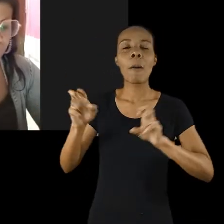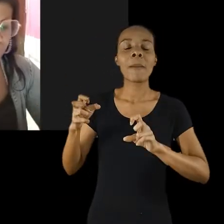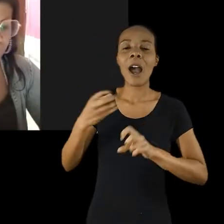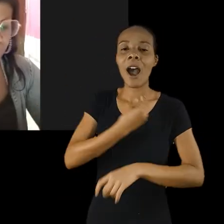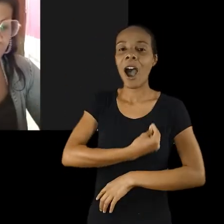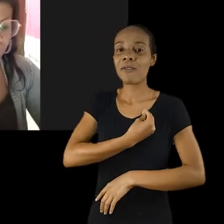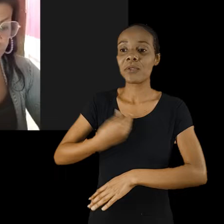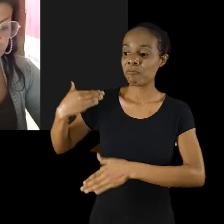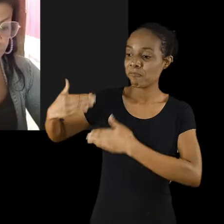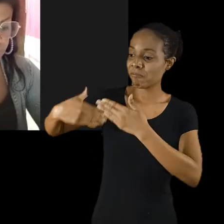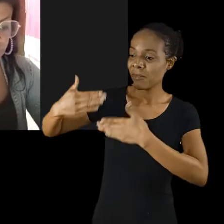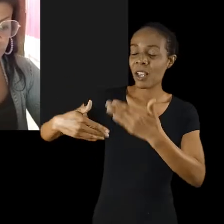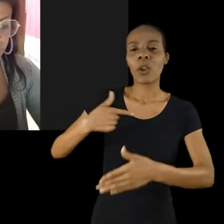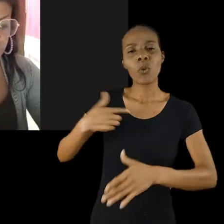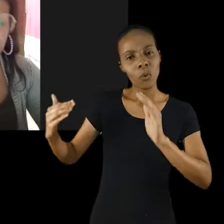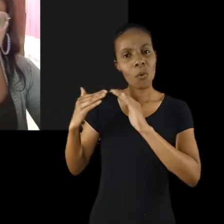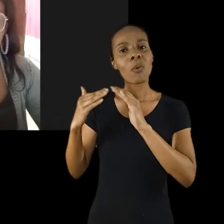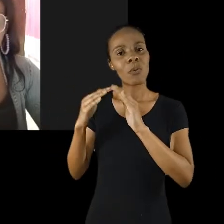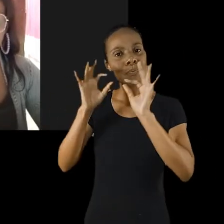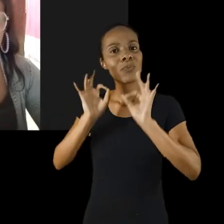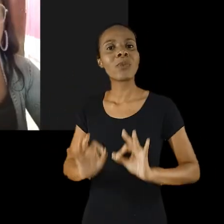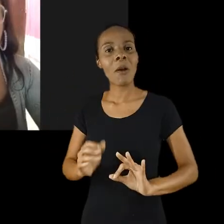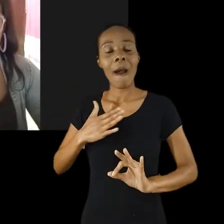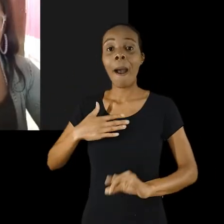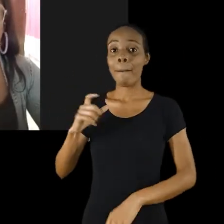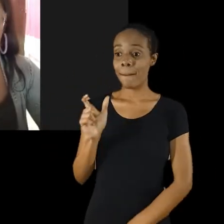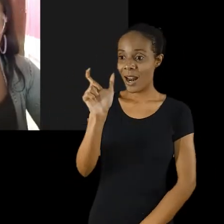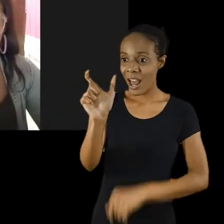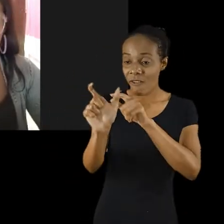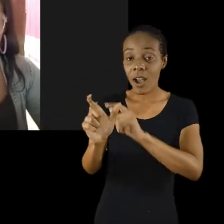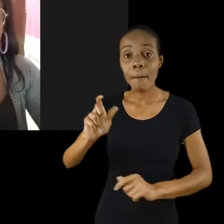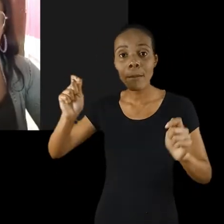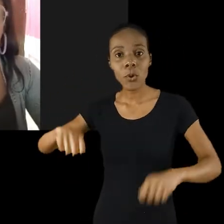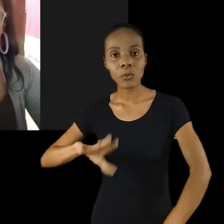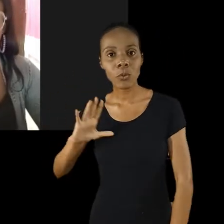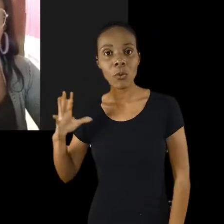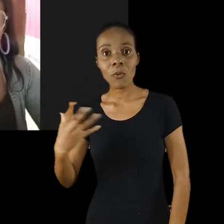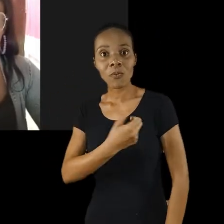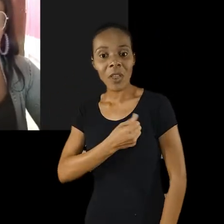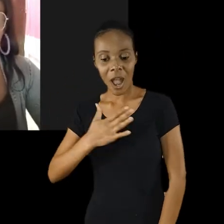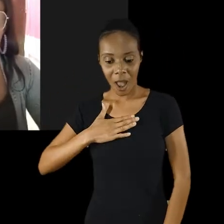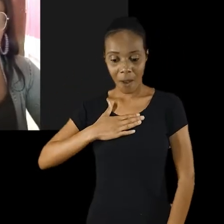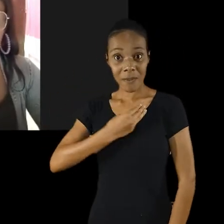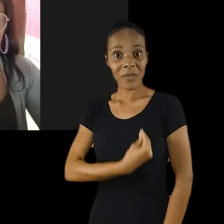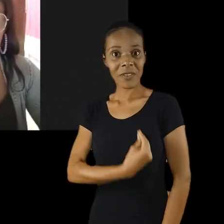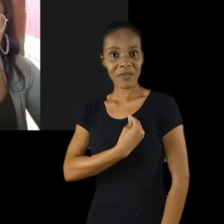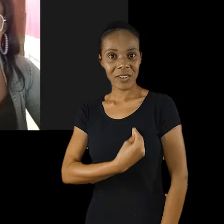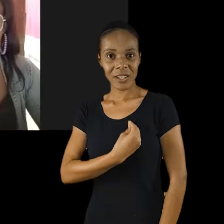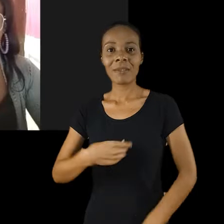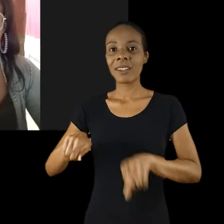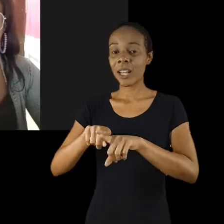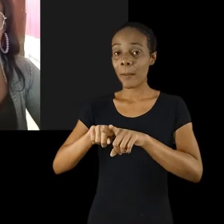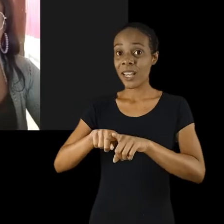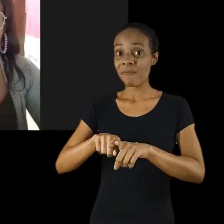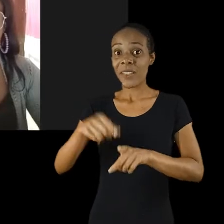coisa. Eu concordo sim, plenamente, sabe? A palavra ela possibilitou a minha existência e ela também evitou o meu